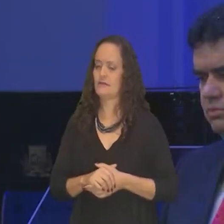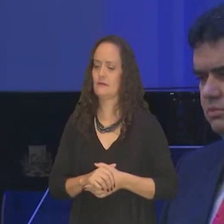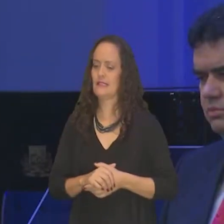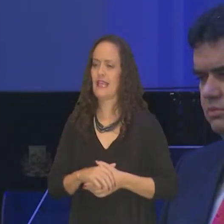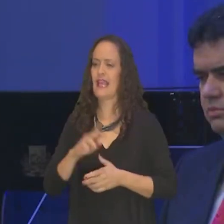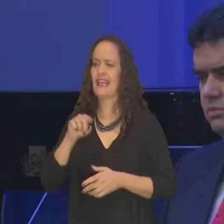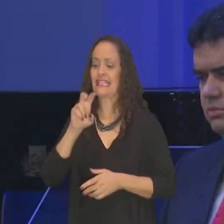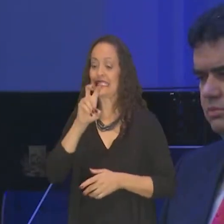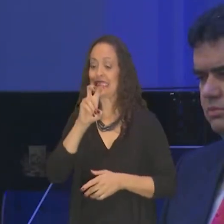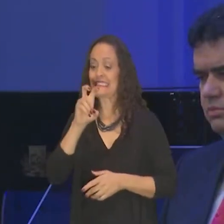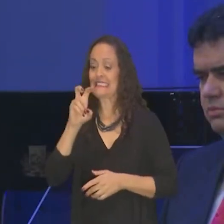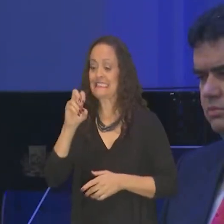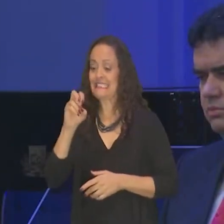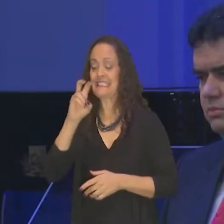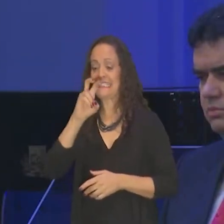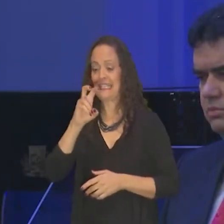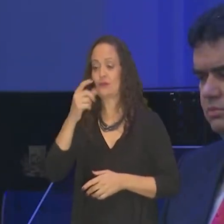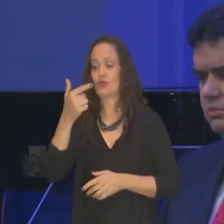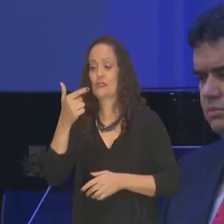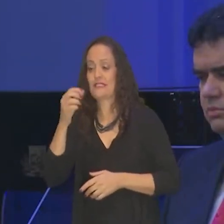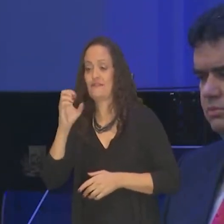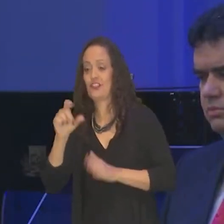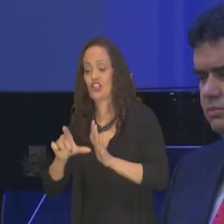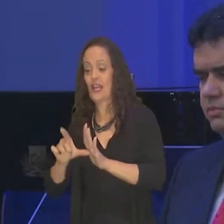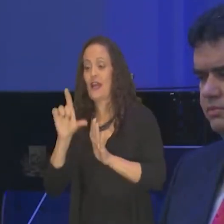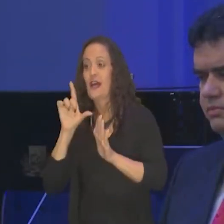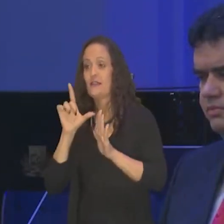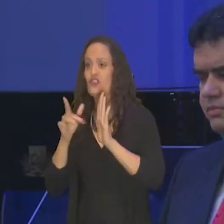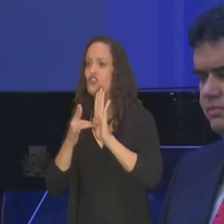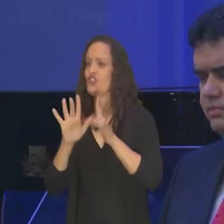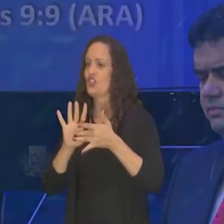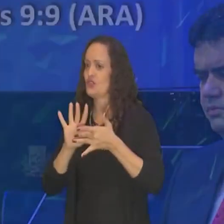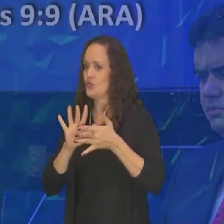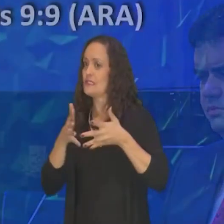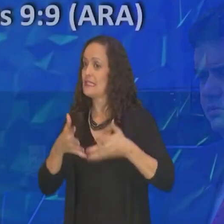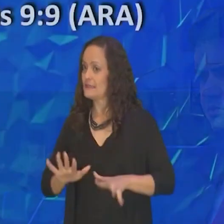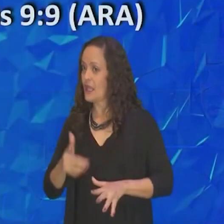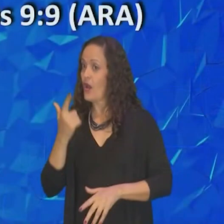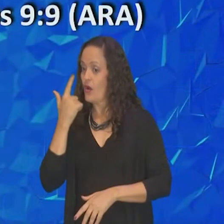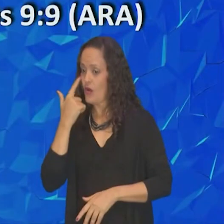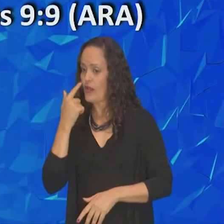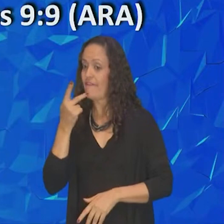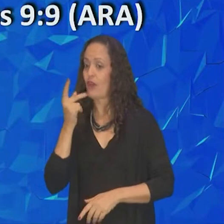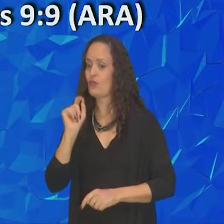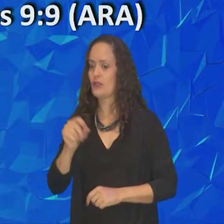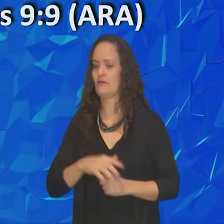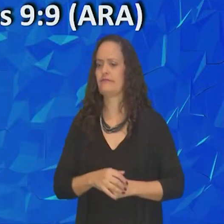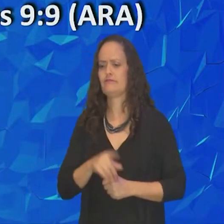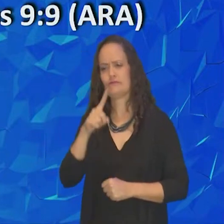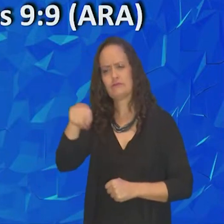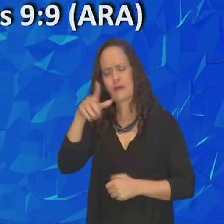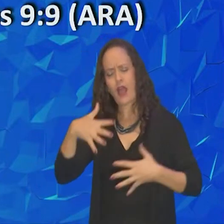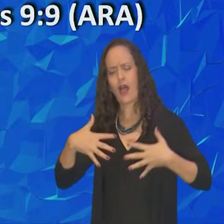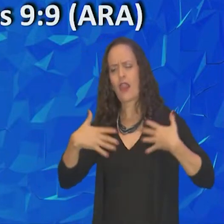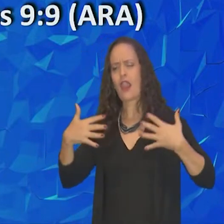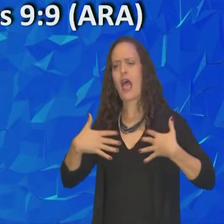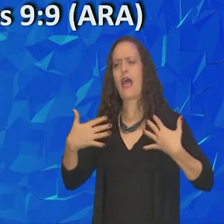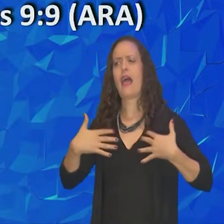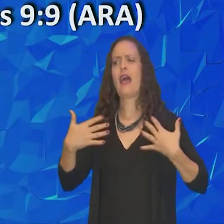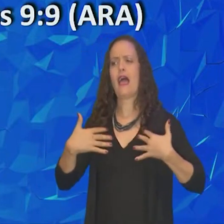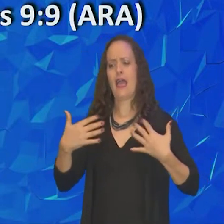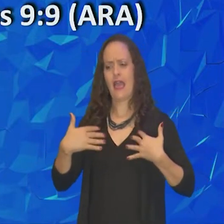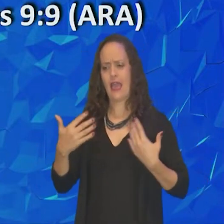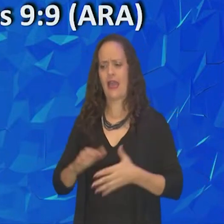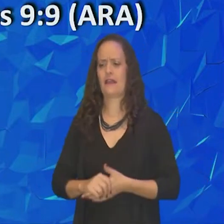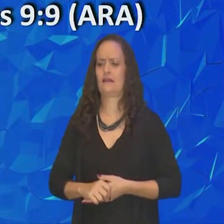520 antes de Cristo, exercendo o seu ministério. Alegra-te muito, ó filha de Sião, exulta, ó filha